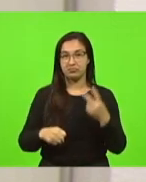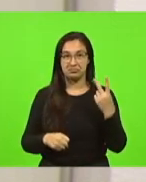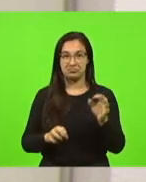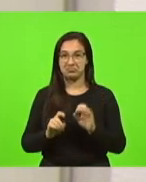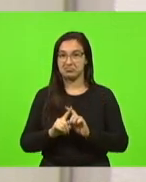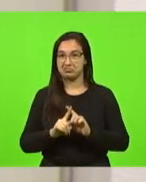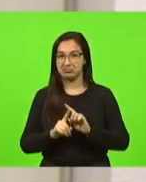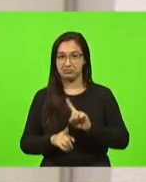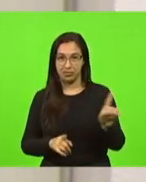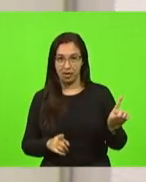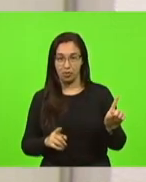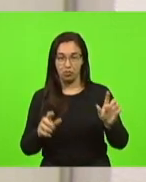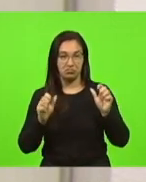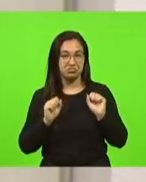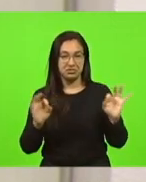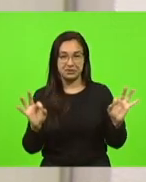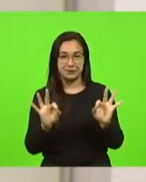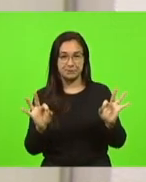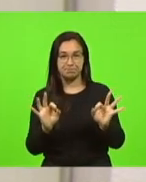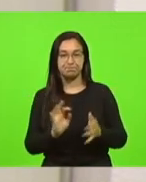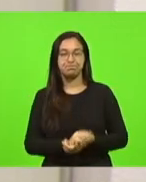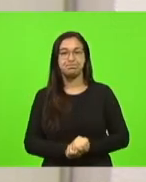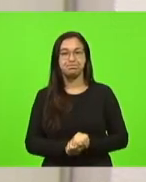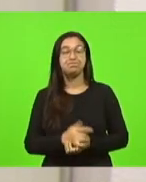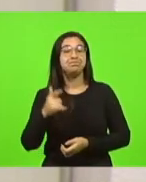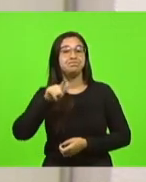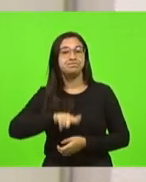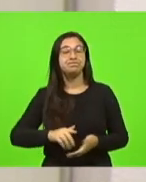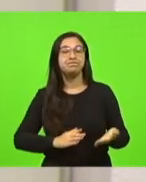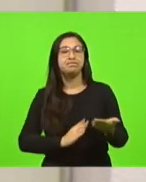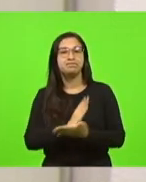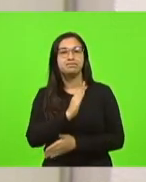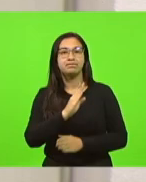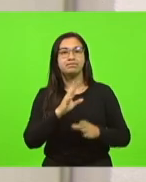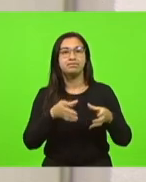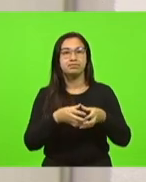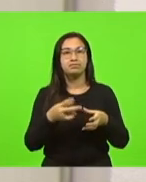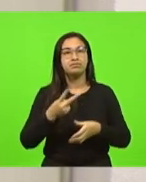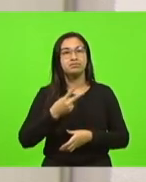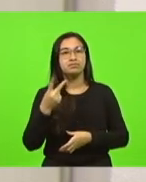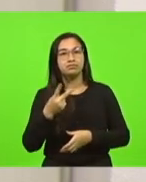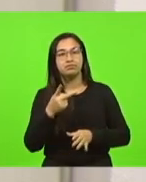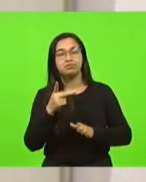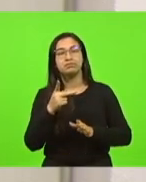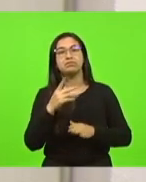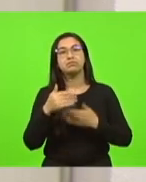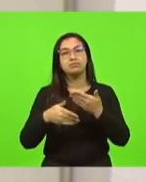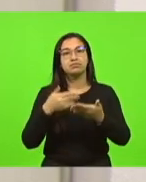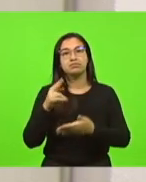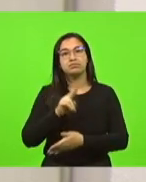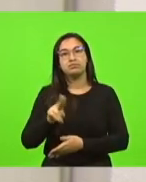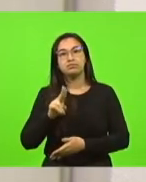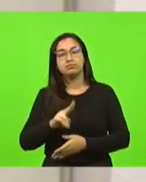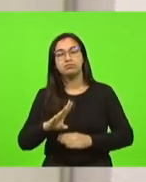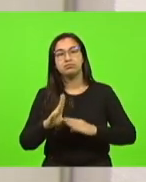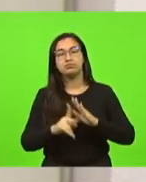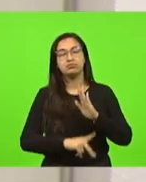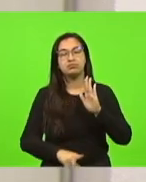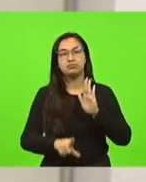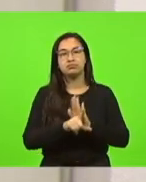não e nenhuma abstenção. Bem como foi aprovado em segundo turno pelo processo nominal o projeto de lei complementar